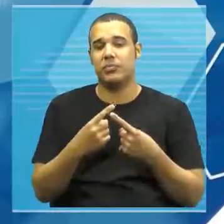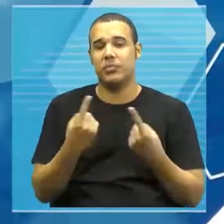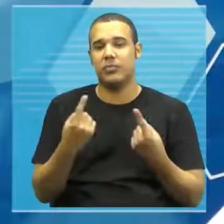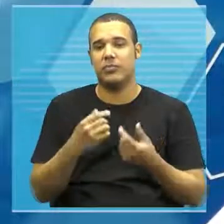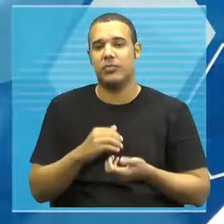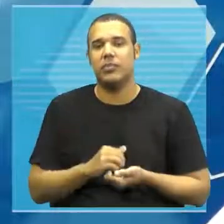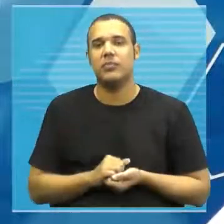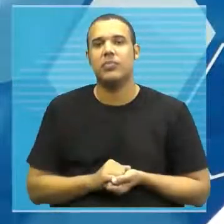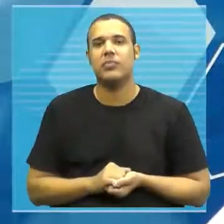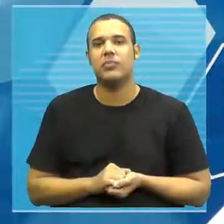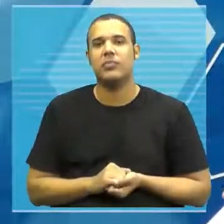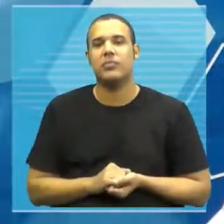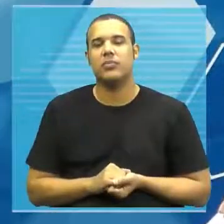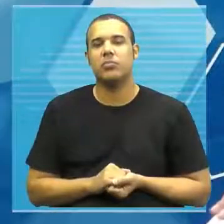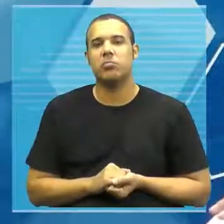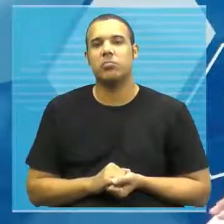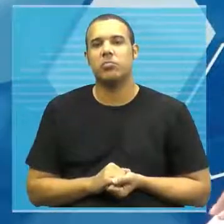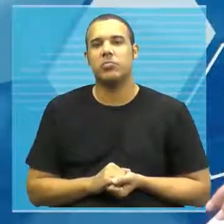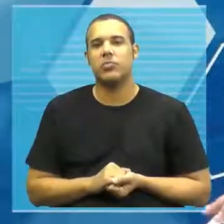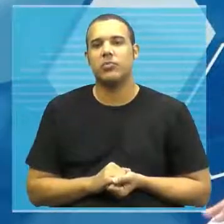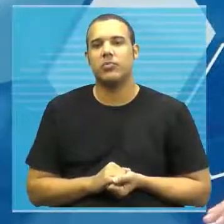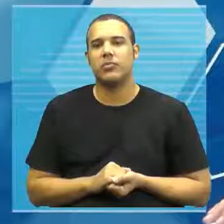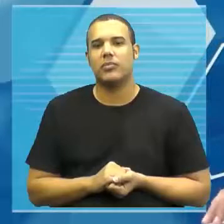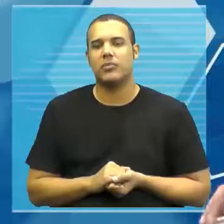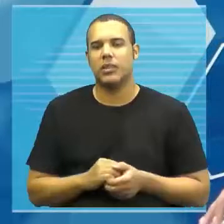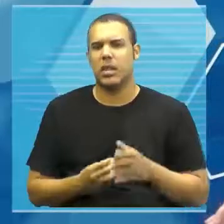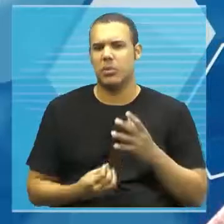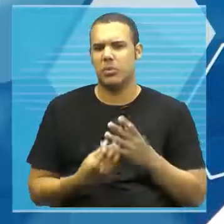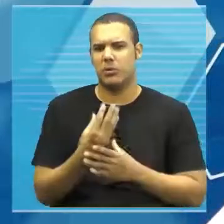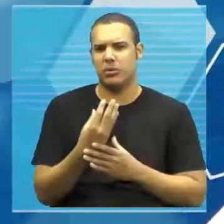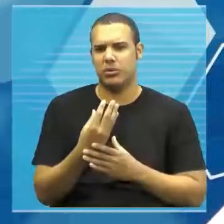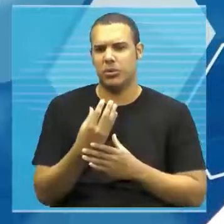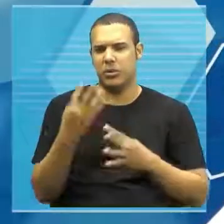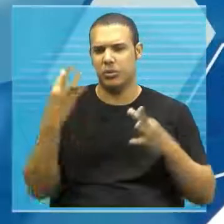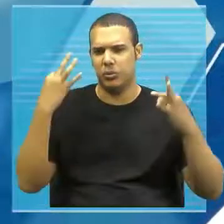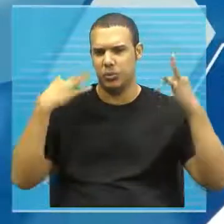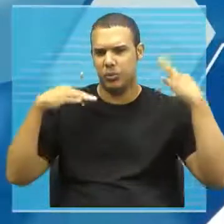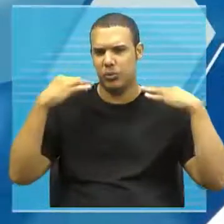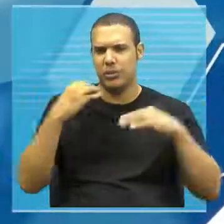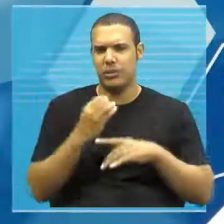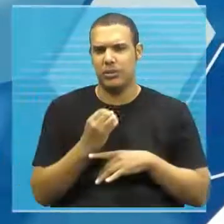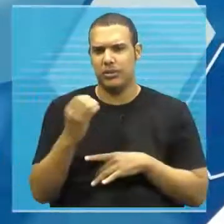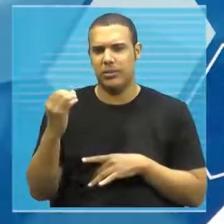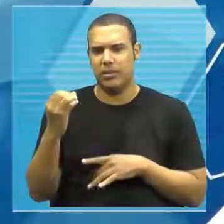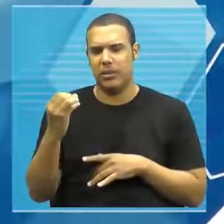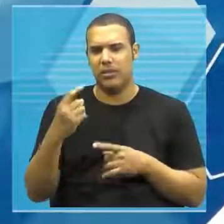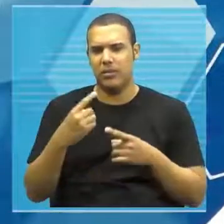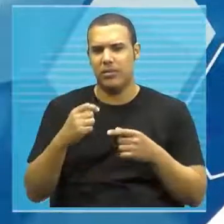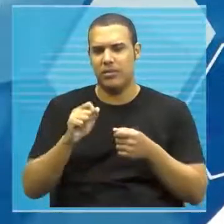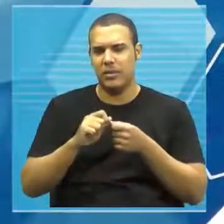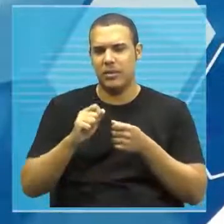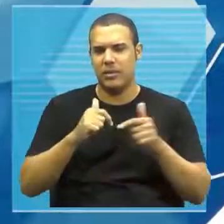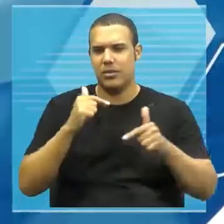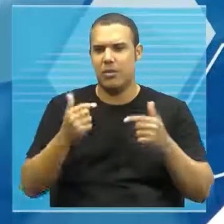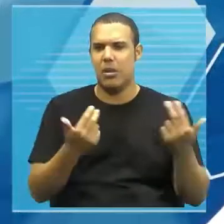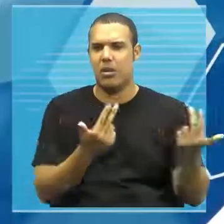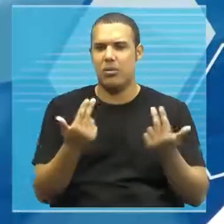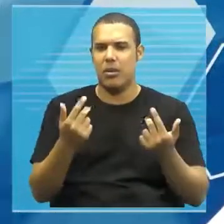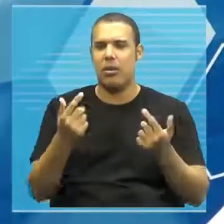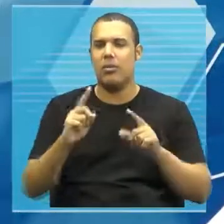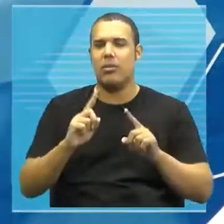não foi porque apareceu uma agência de viagem que fizesse o mesmo serviço só que melhor